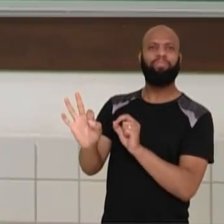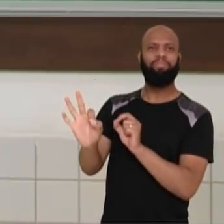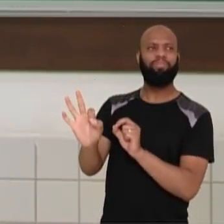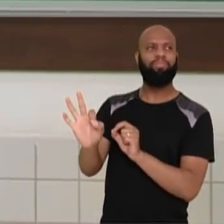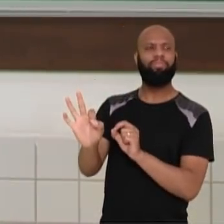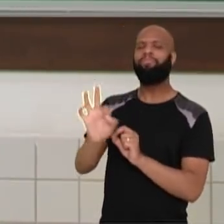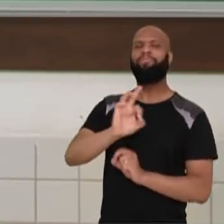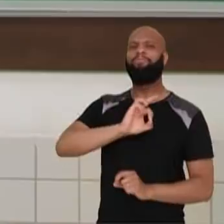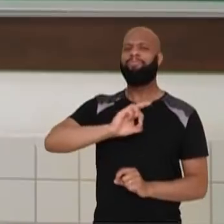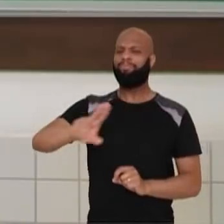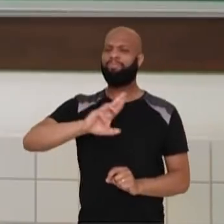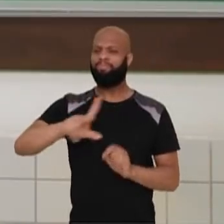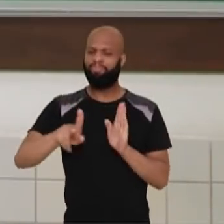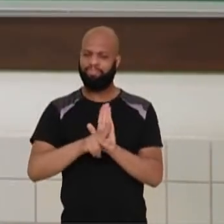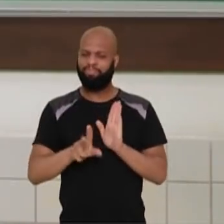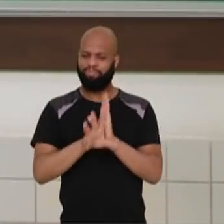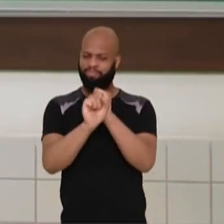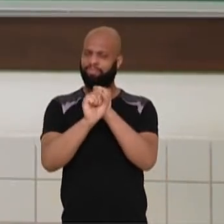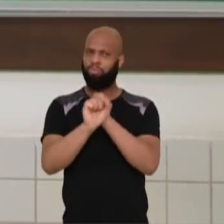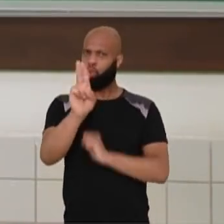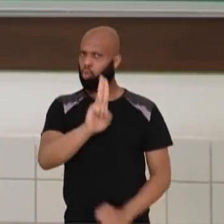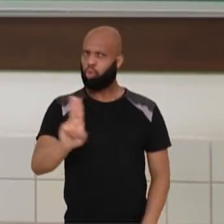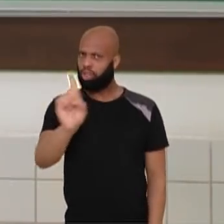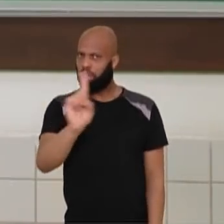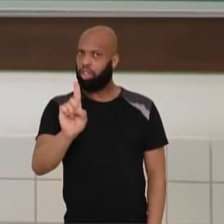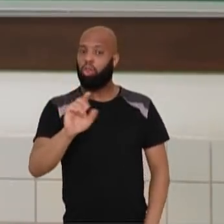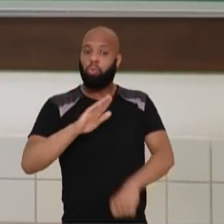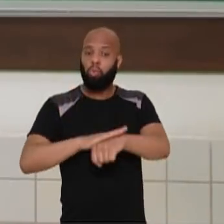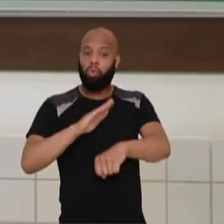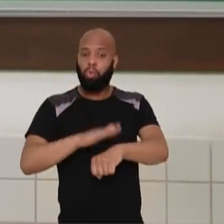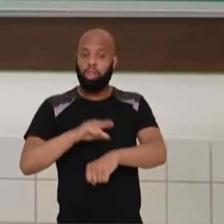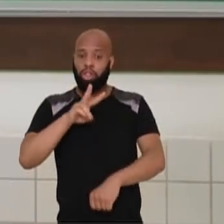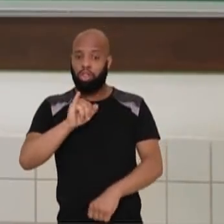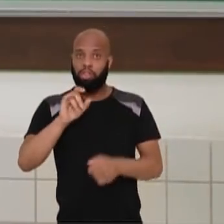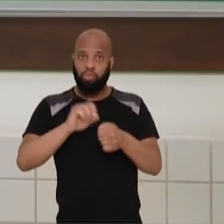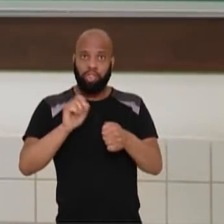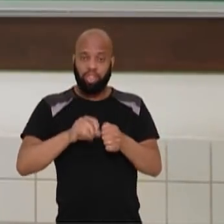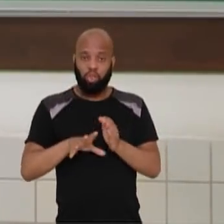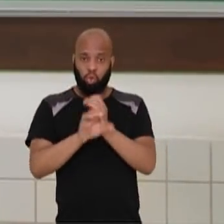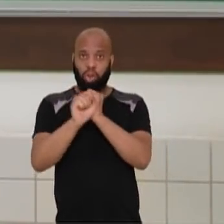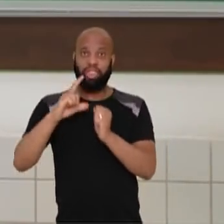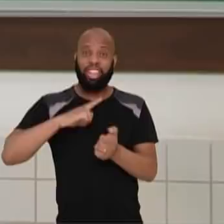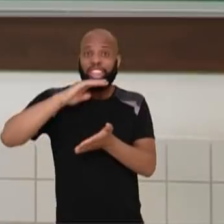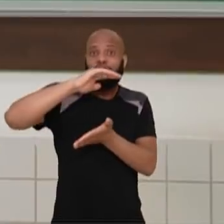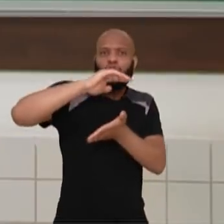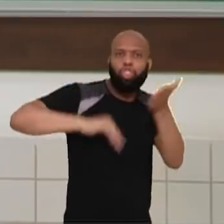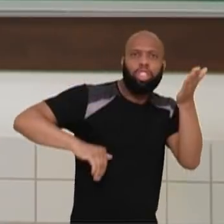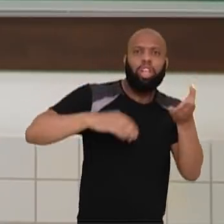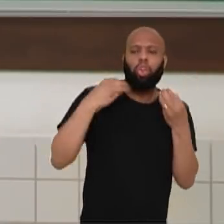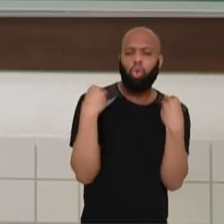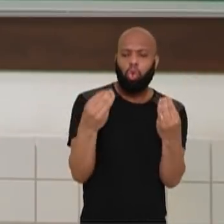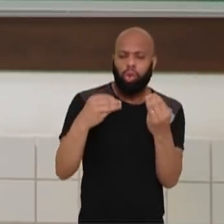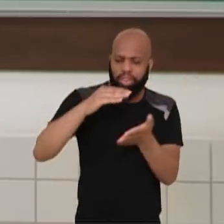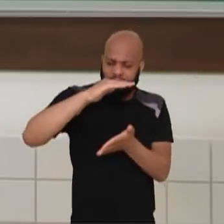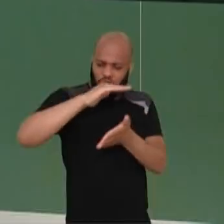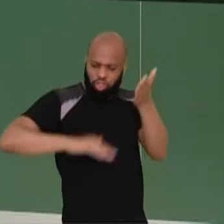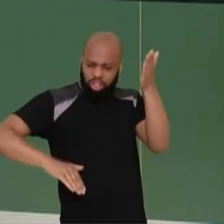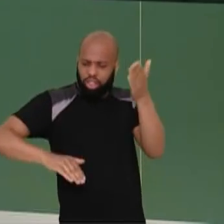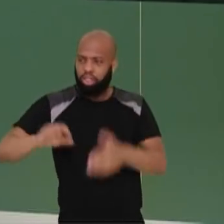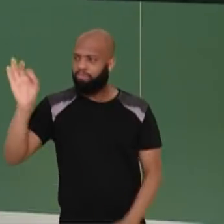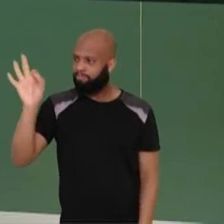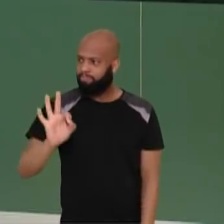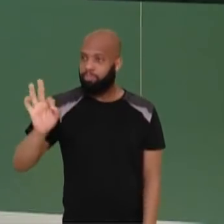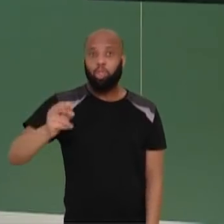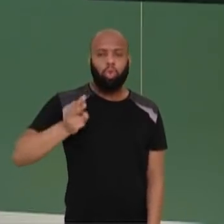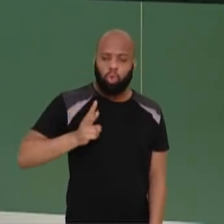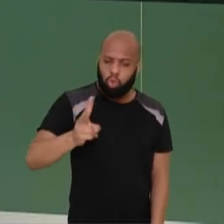ele não faz parte das contas, tá bom? Então, quando você vai fazer conta, você tem que tirar ele. Então, como que eu tiro ele?